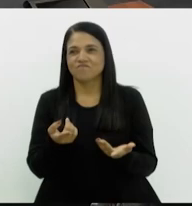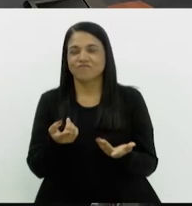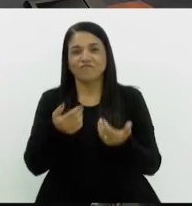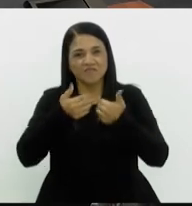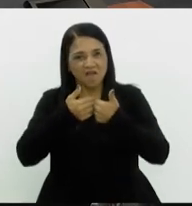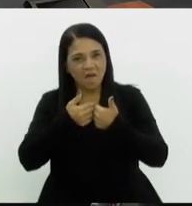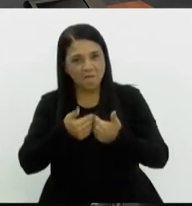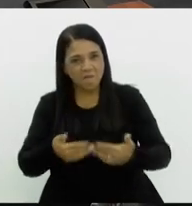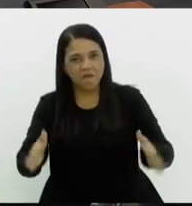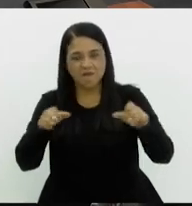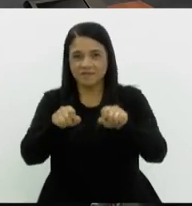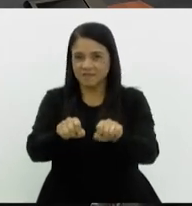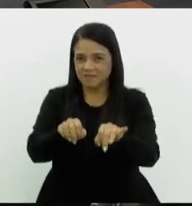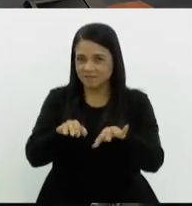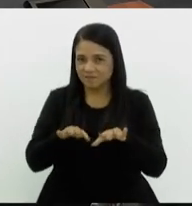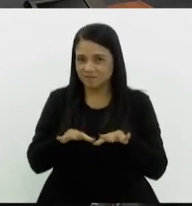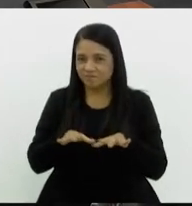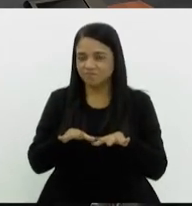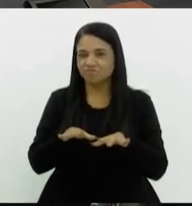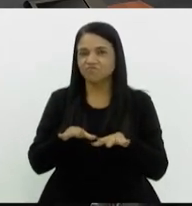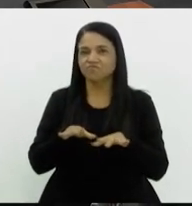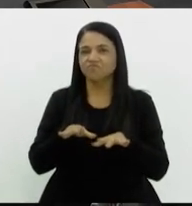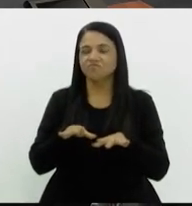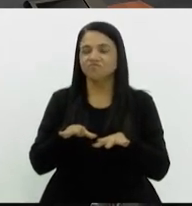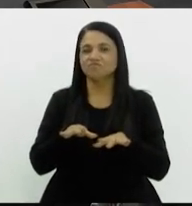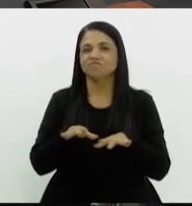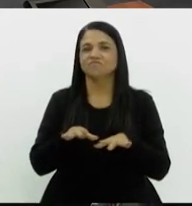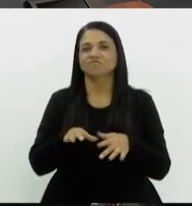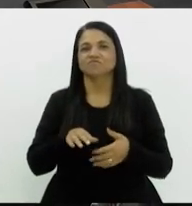Está aberta a sessão. Está